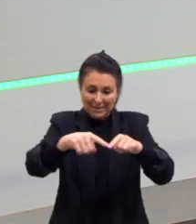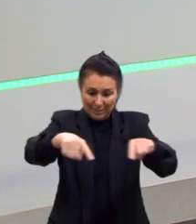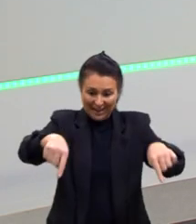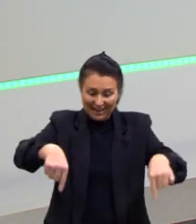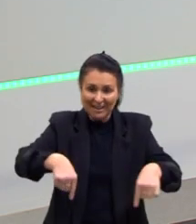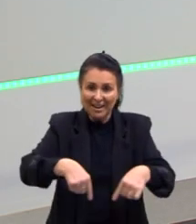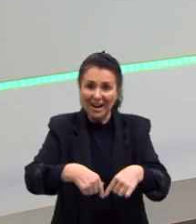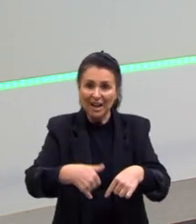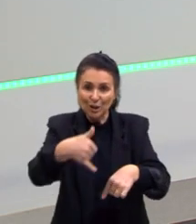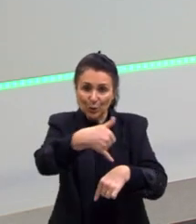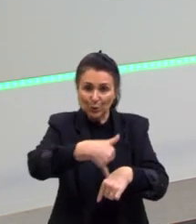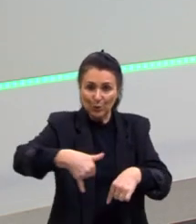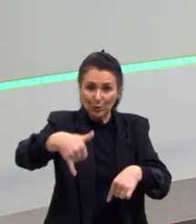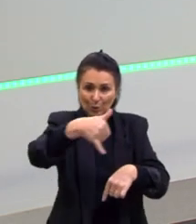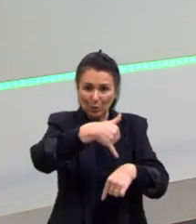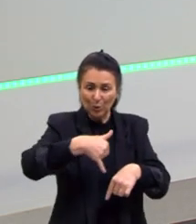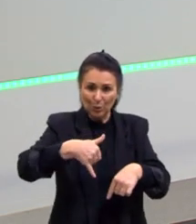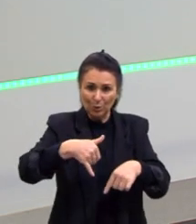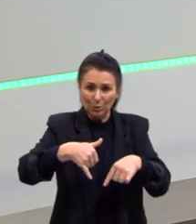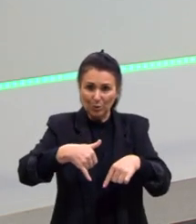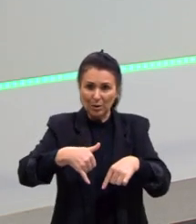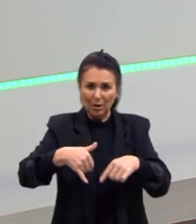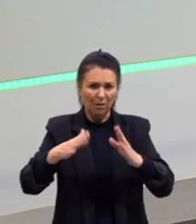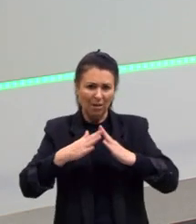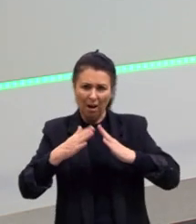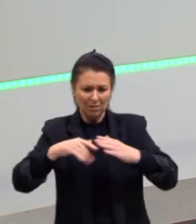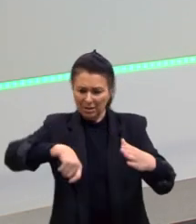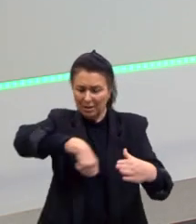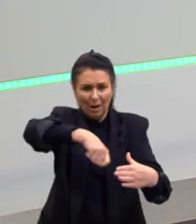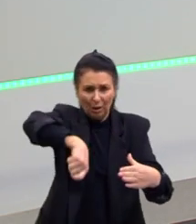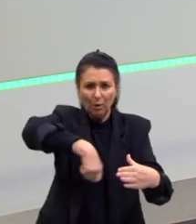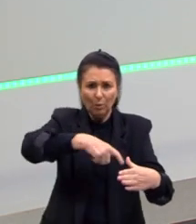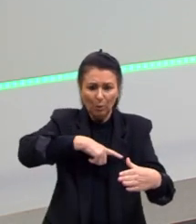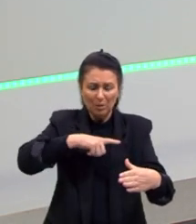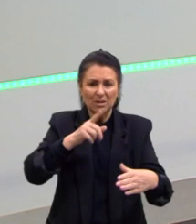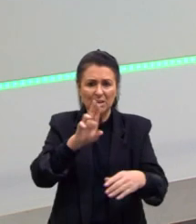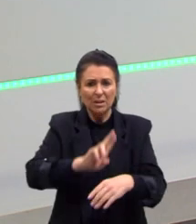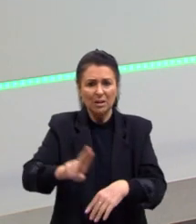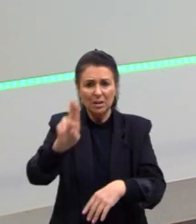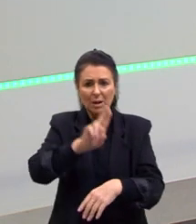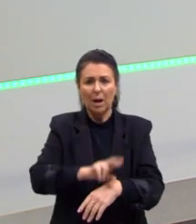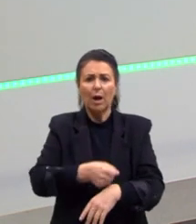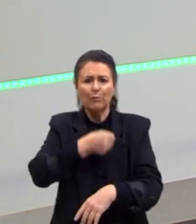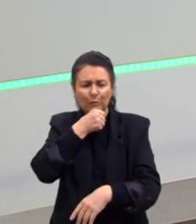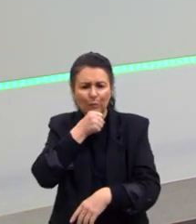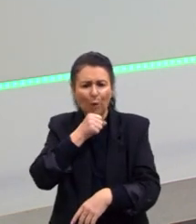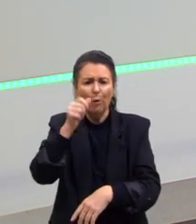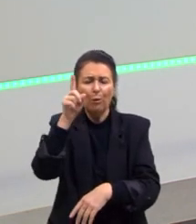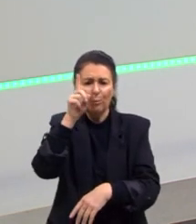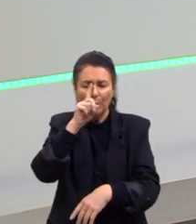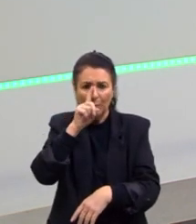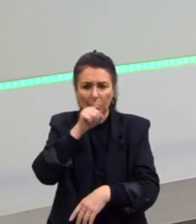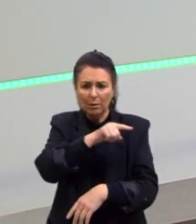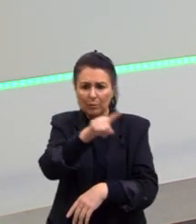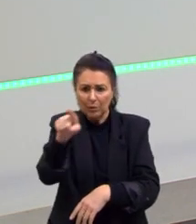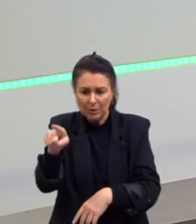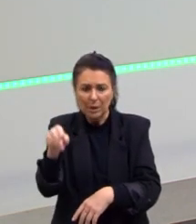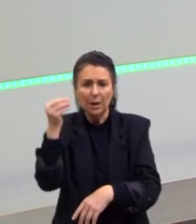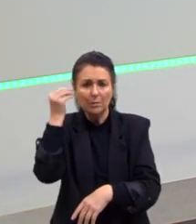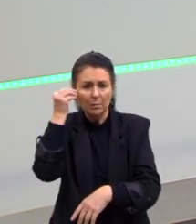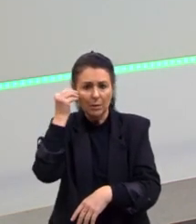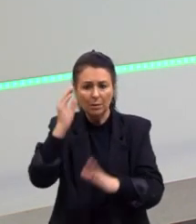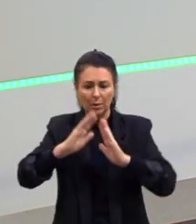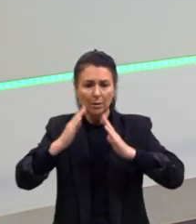caixa de gordura do ralo da pia da cozinha sabe o se alguma vó mãe tchau Até você se alguma experiência do